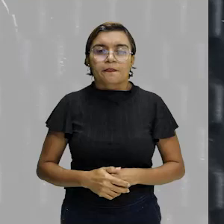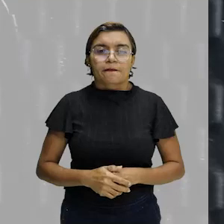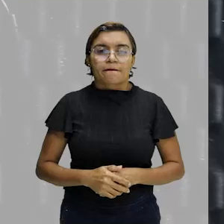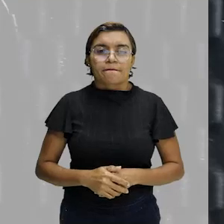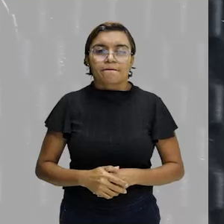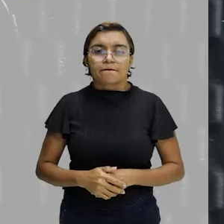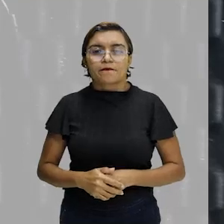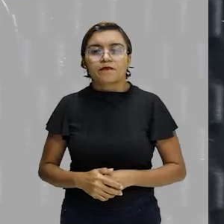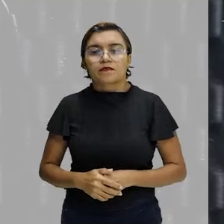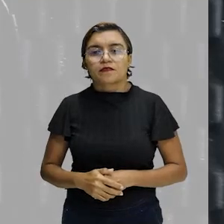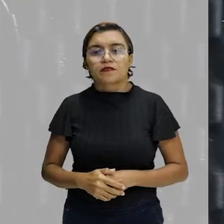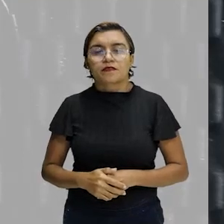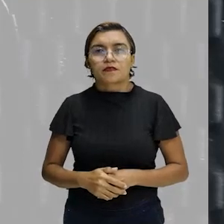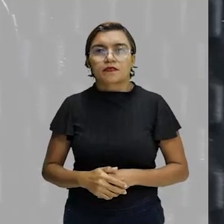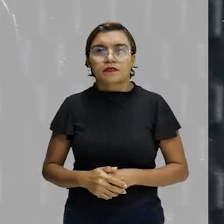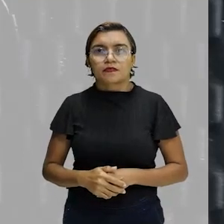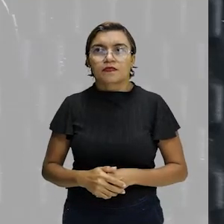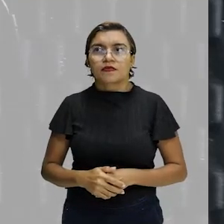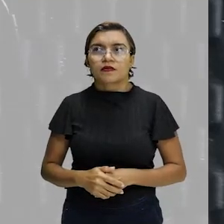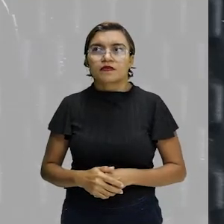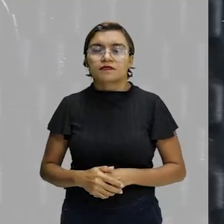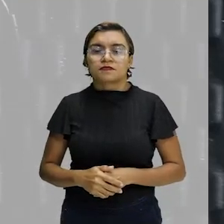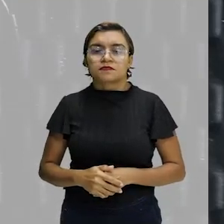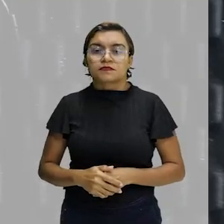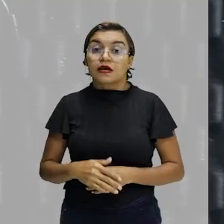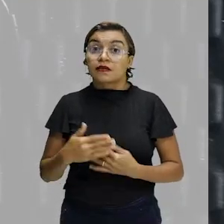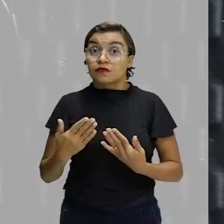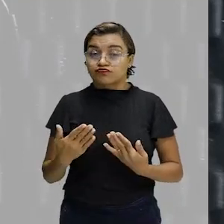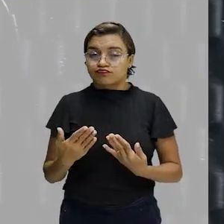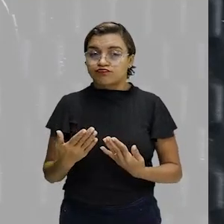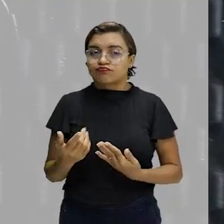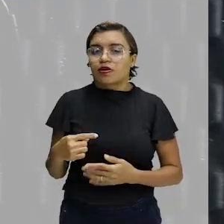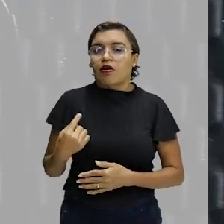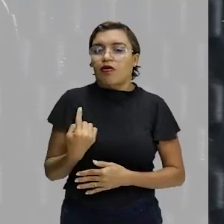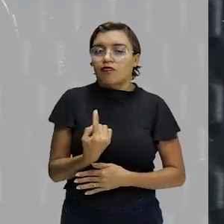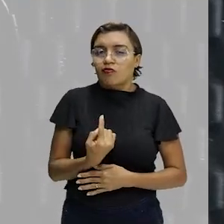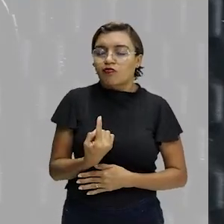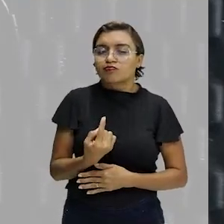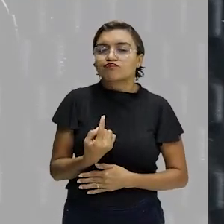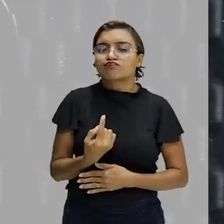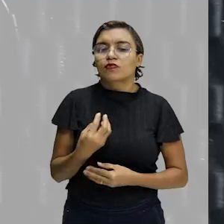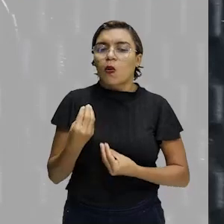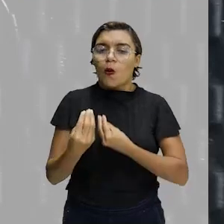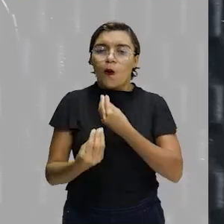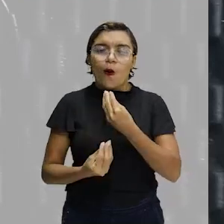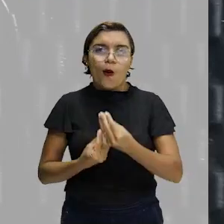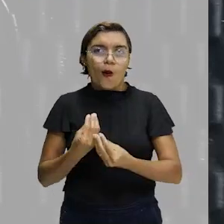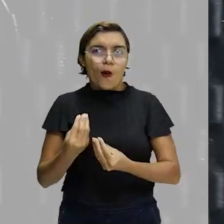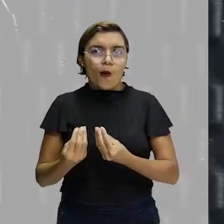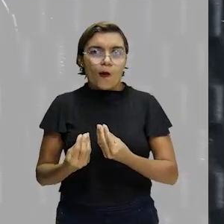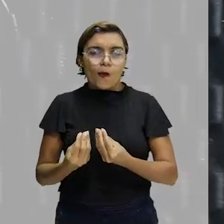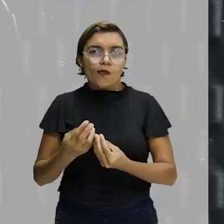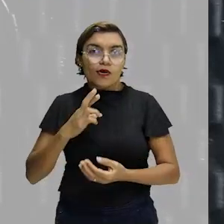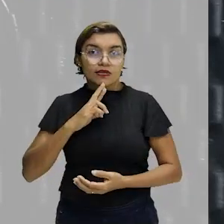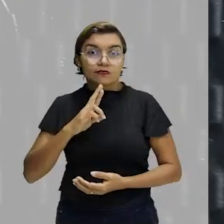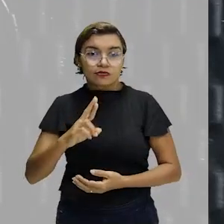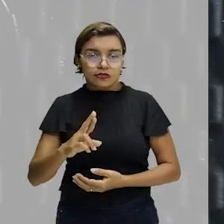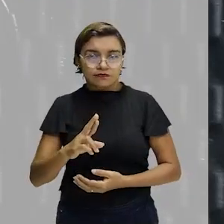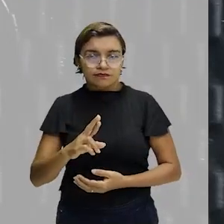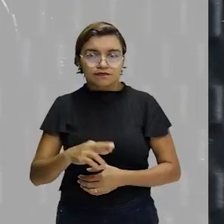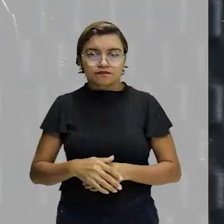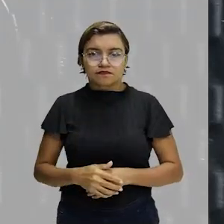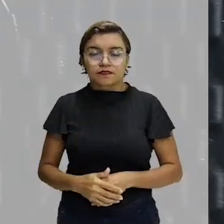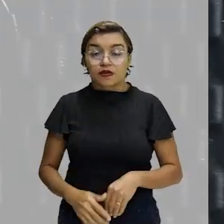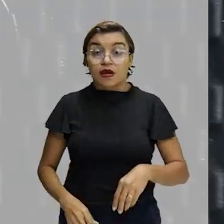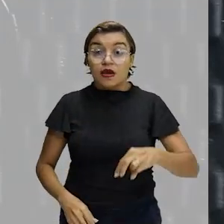o que importa. Nesse nosso caso aqui, para nossa resolução, a gente tem que considerar a fórmula que foi passada, m de t igual a A